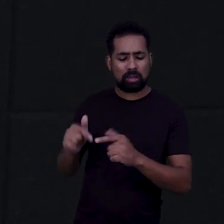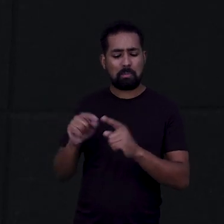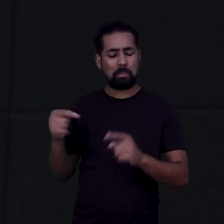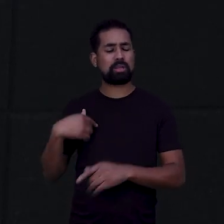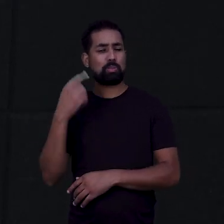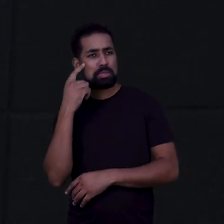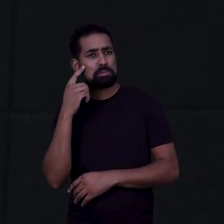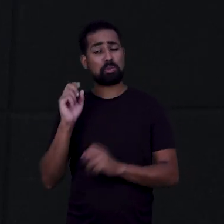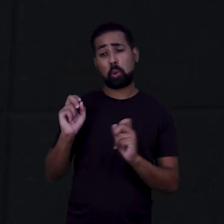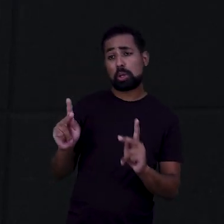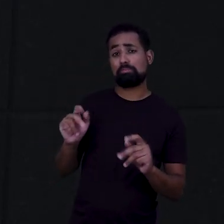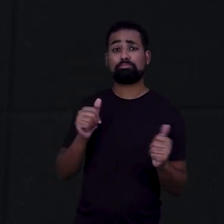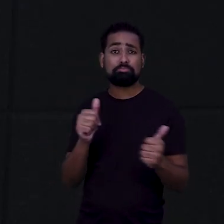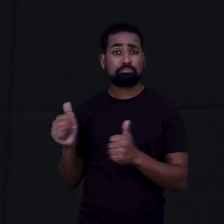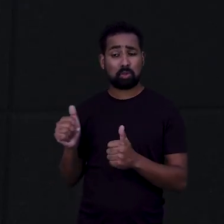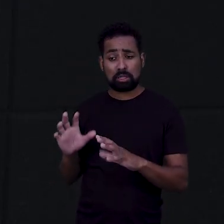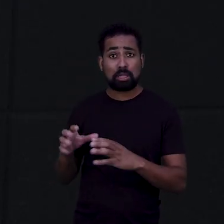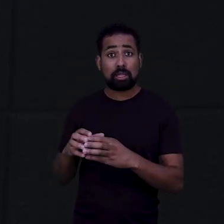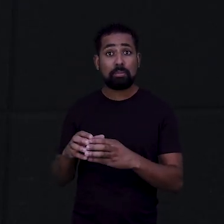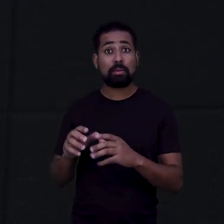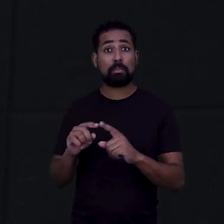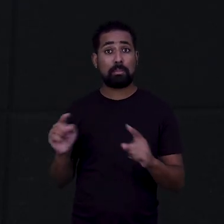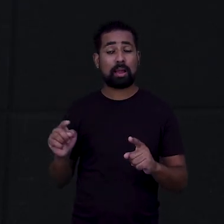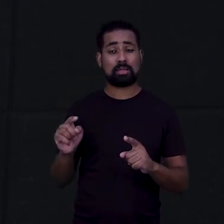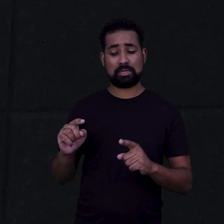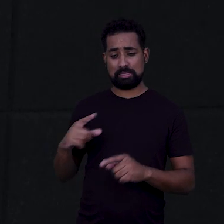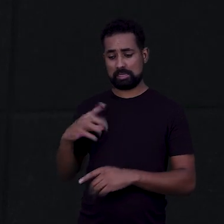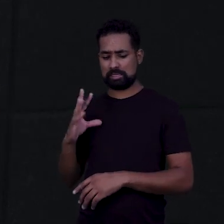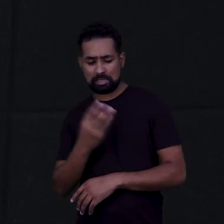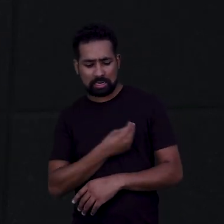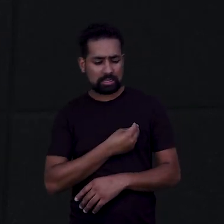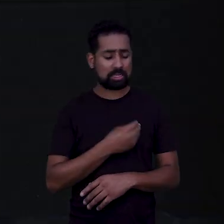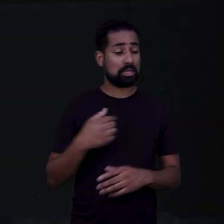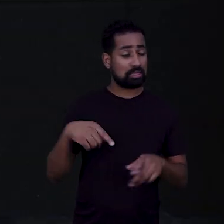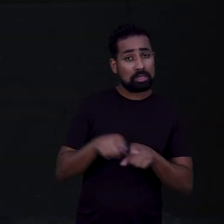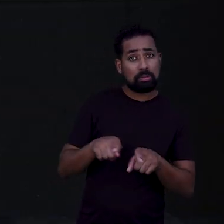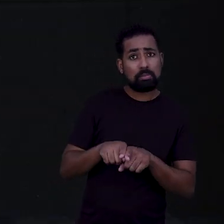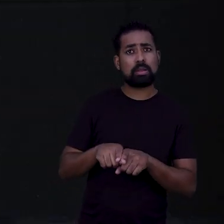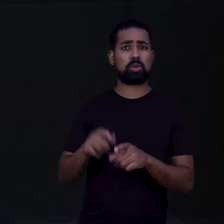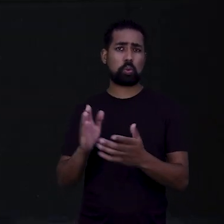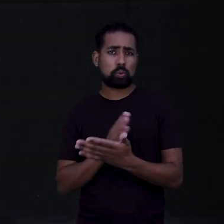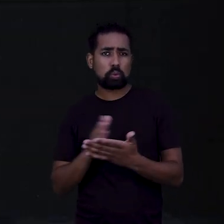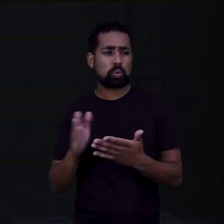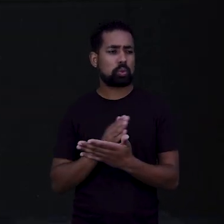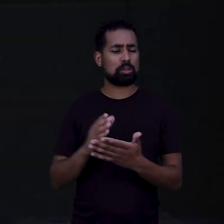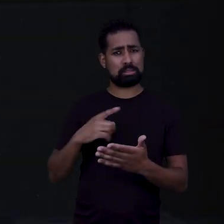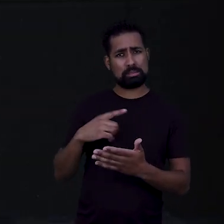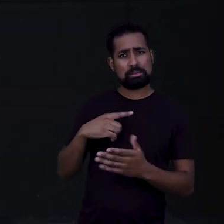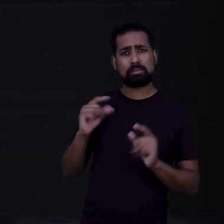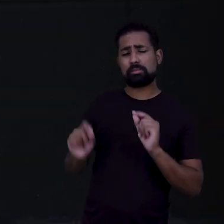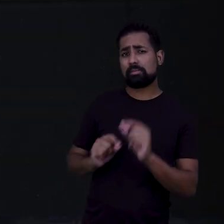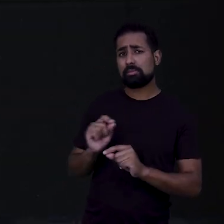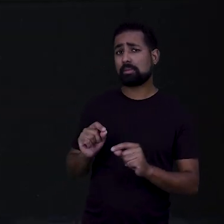as lésbicas, a tudo, tudo da minha equipe, as trans. E no meio disso, começa